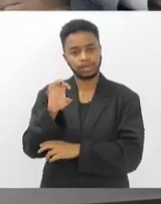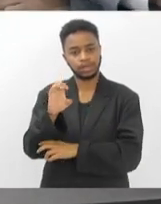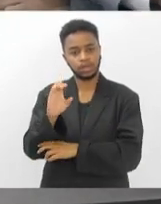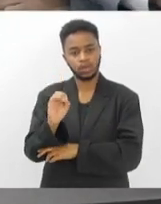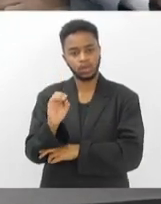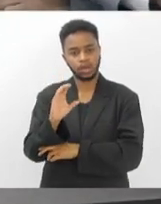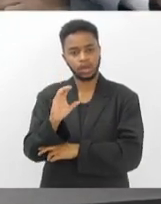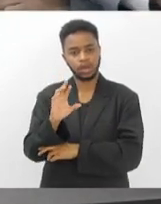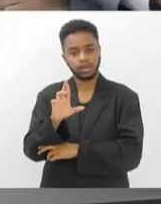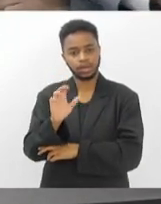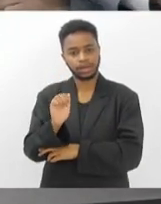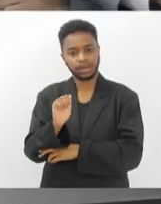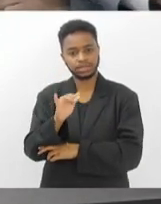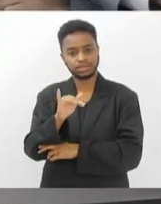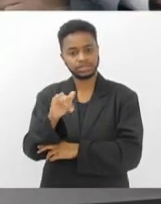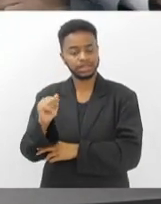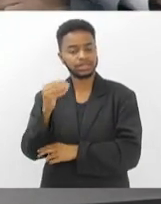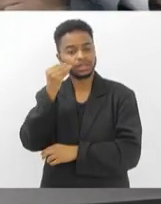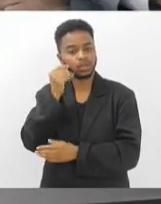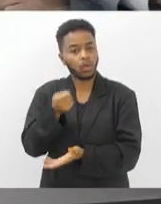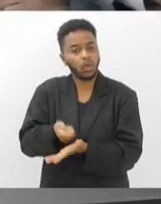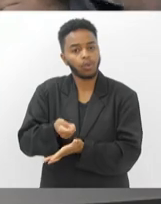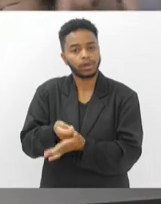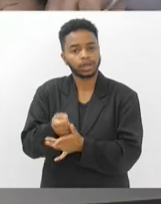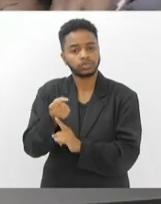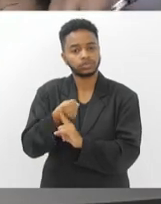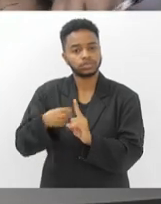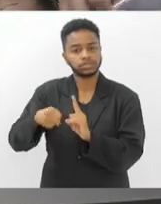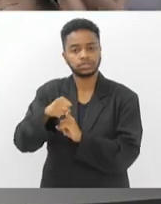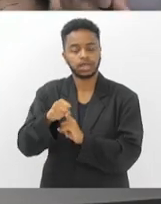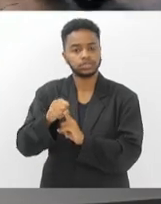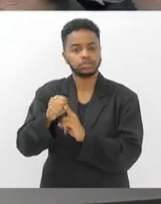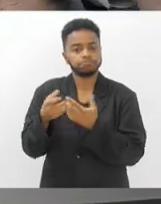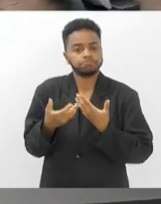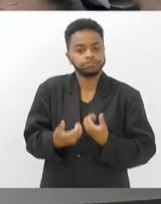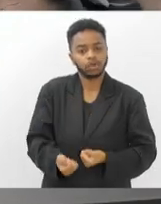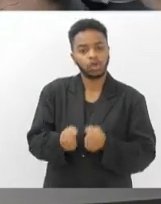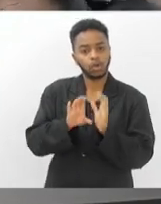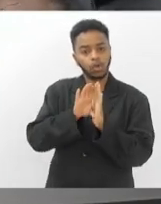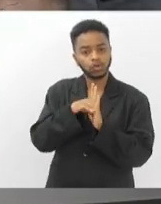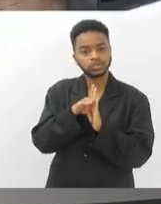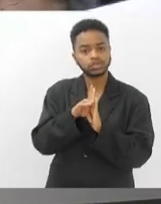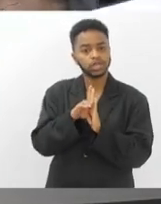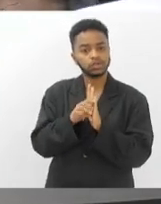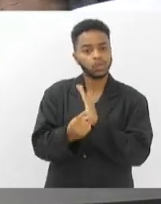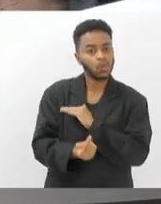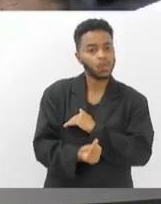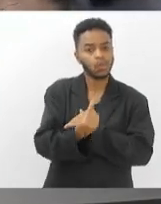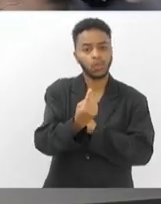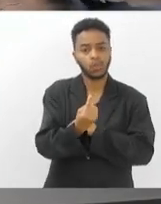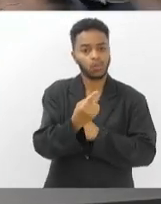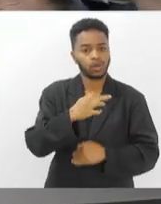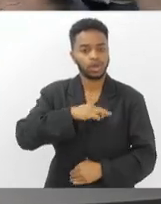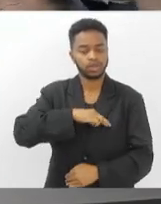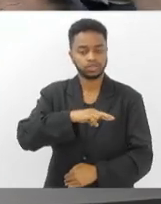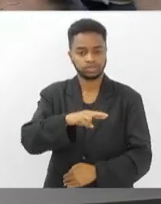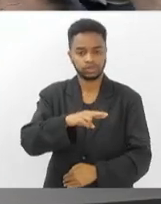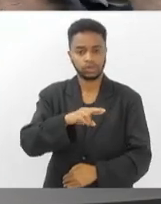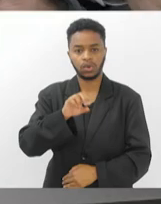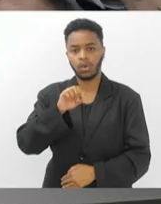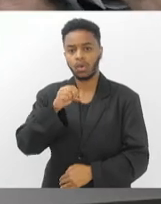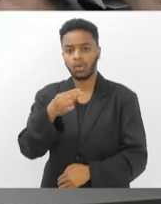acaba querendo impor a toda a sociedade conceitos que deveriam ser apenas de uma determinada religião